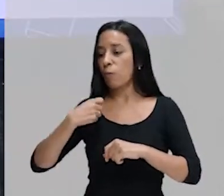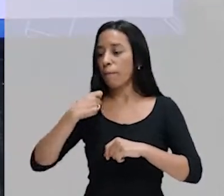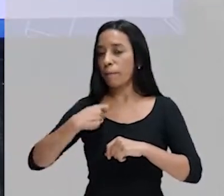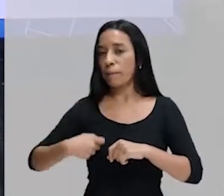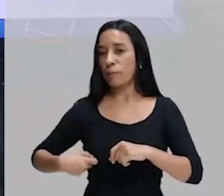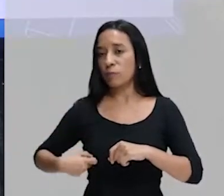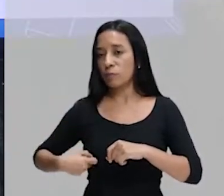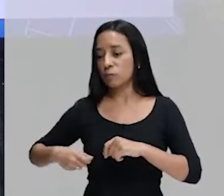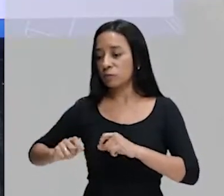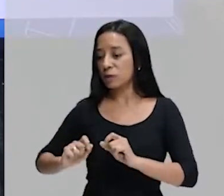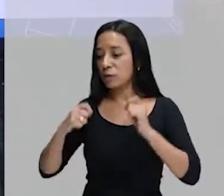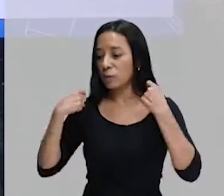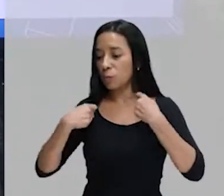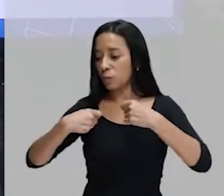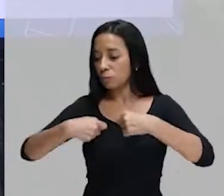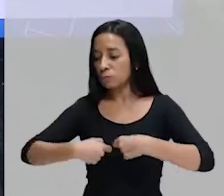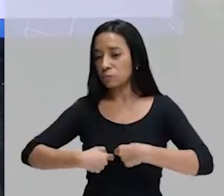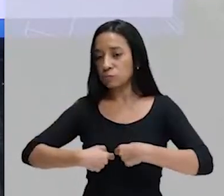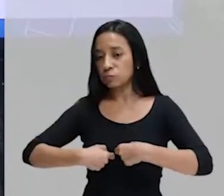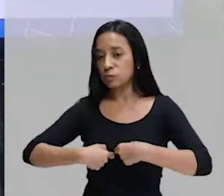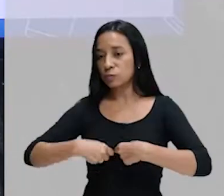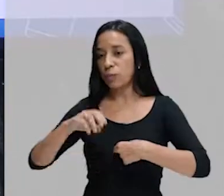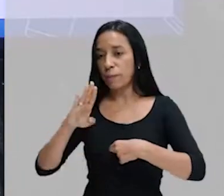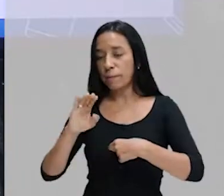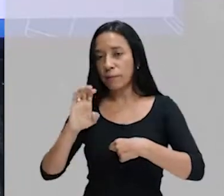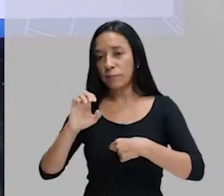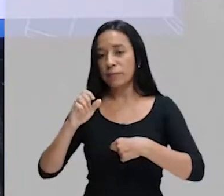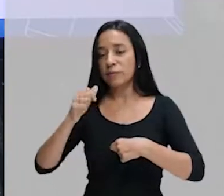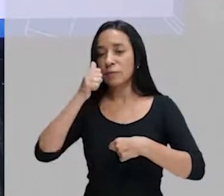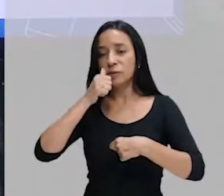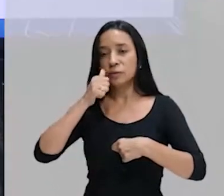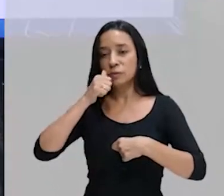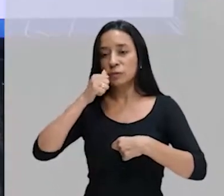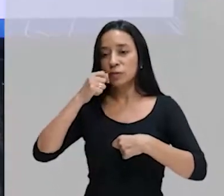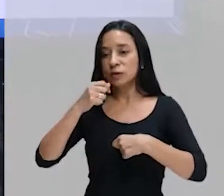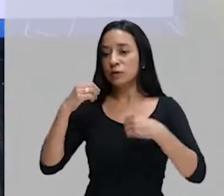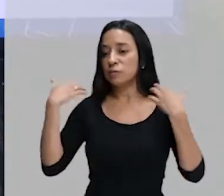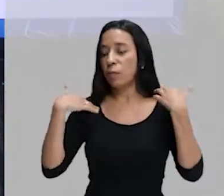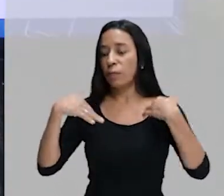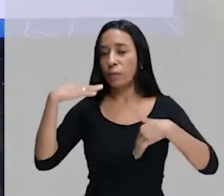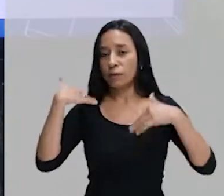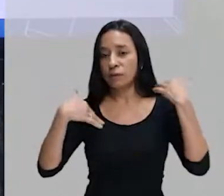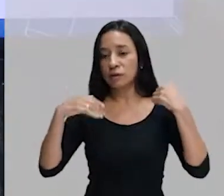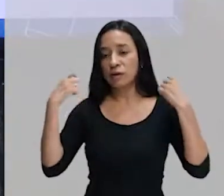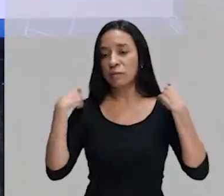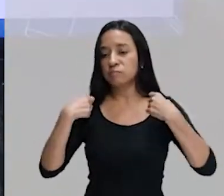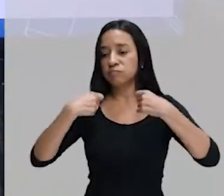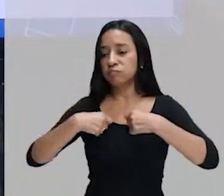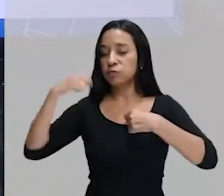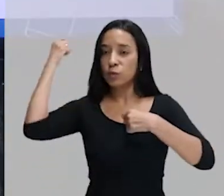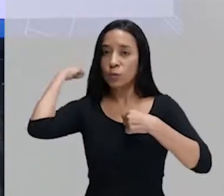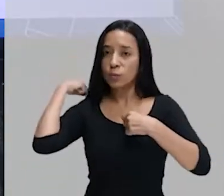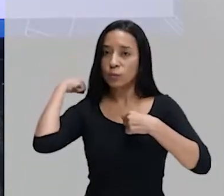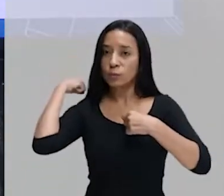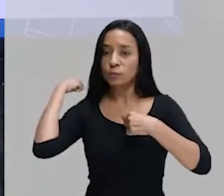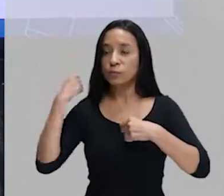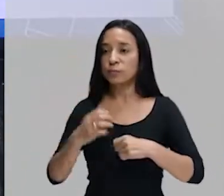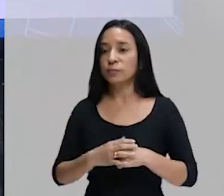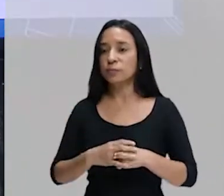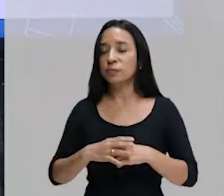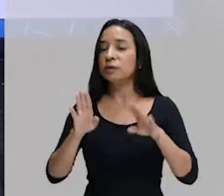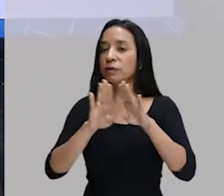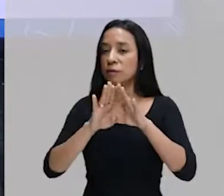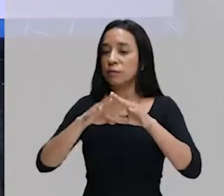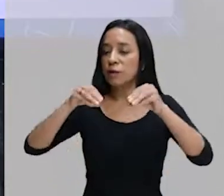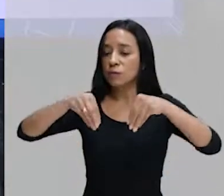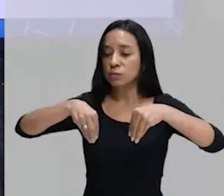bolsa para carregar o bebê dentro, onde as mulheres saem com essas crianças dentro. E sempre é um tecido bem colorido,